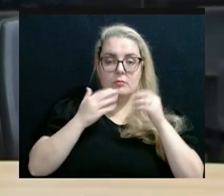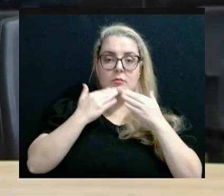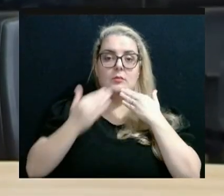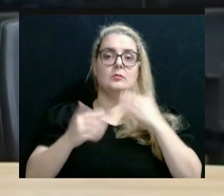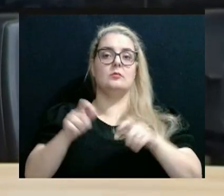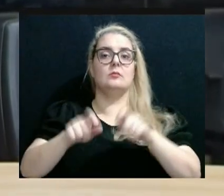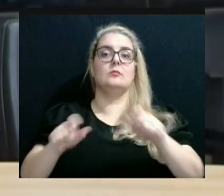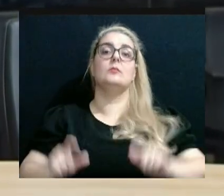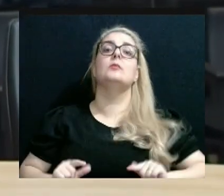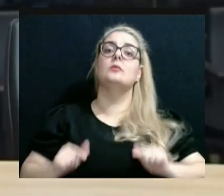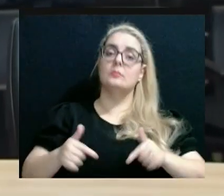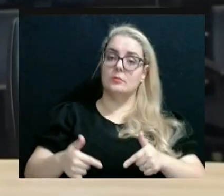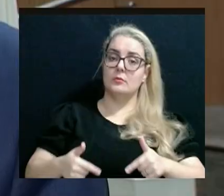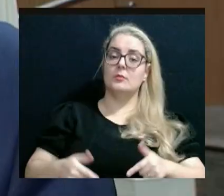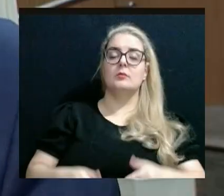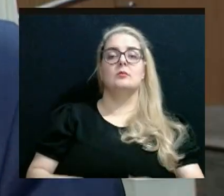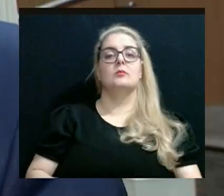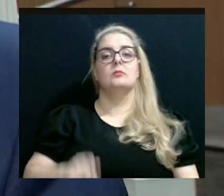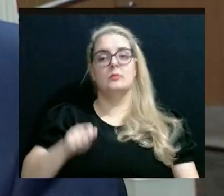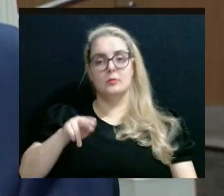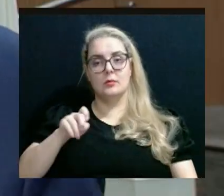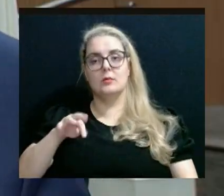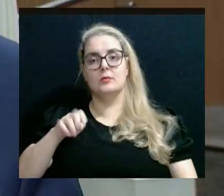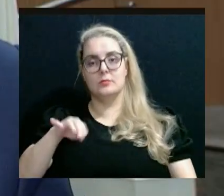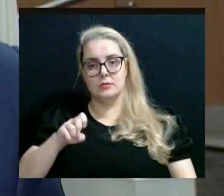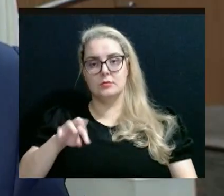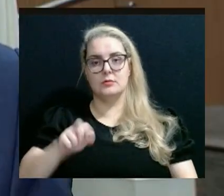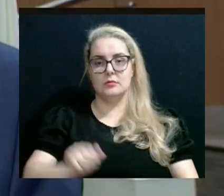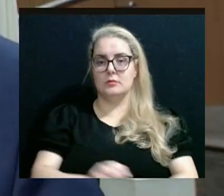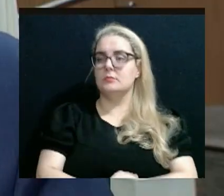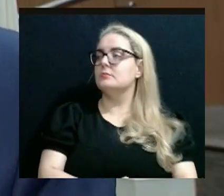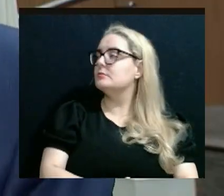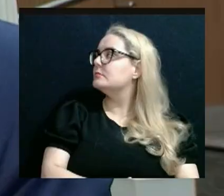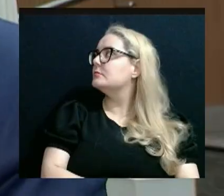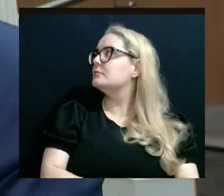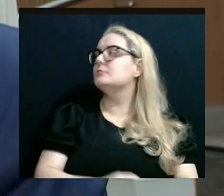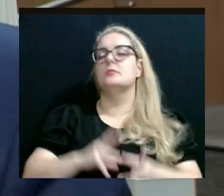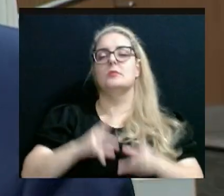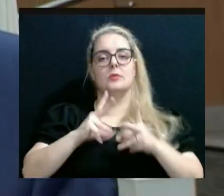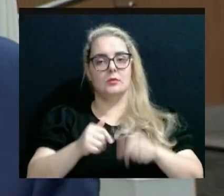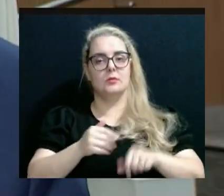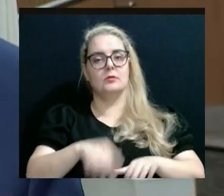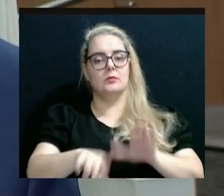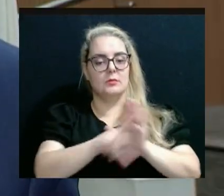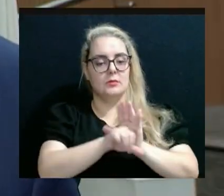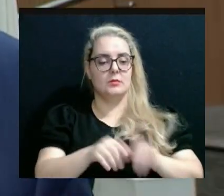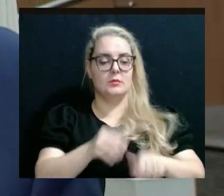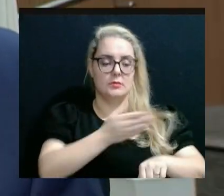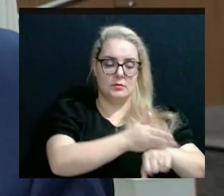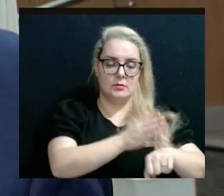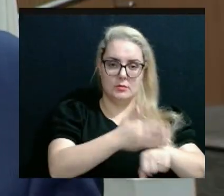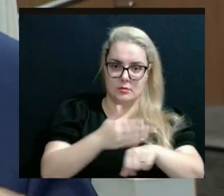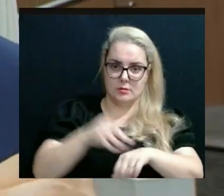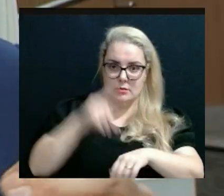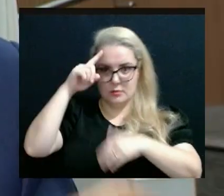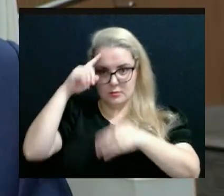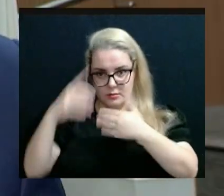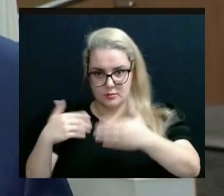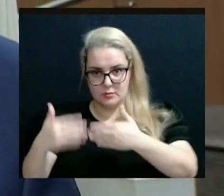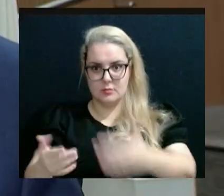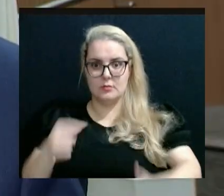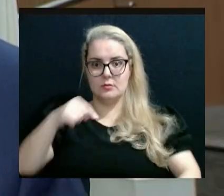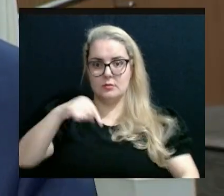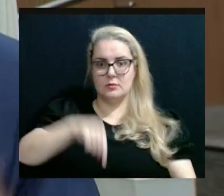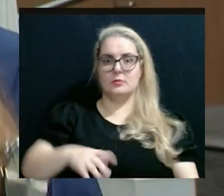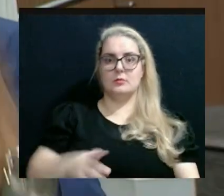lutam pela causa autista. Tudo que a gente coloca em prática, todas as leis que a gente coloca em prática, né, aqui pela